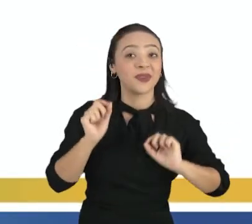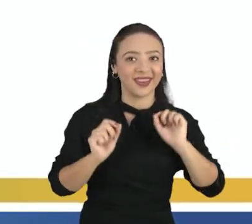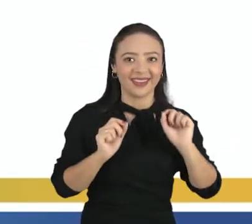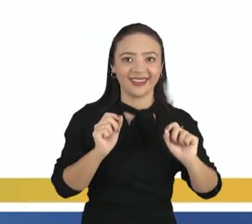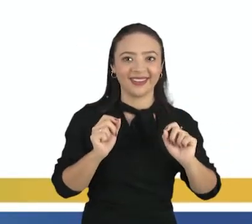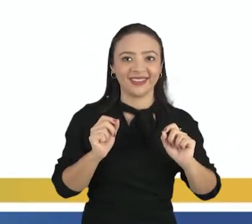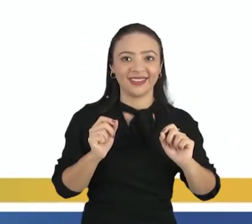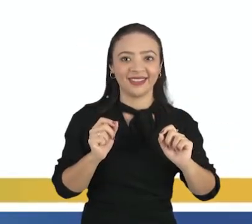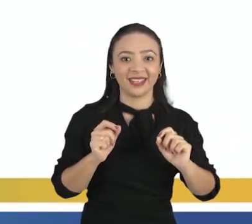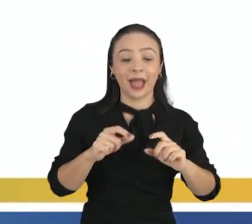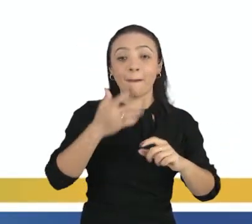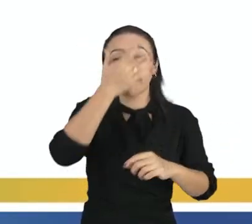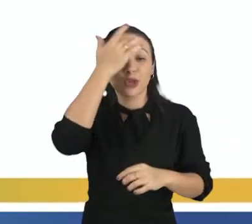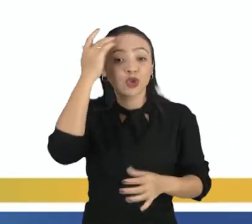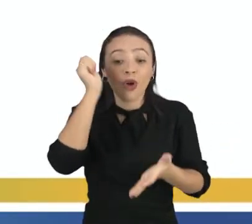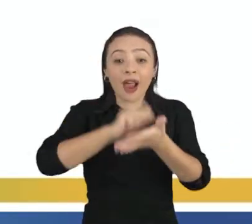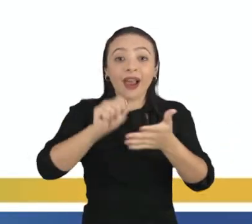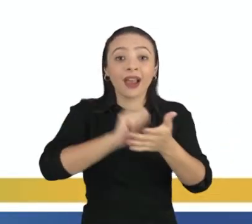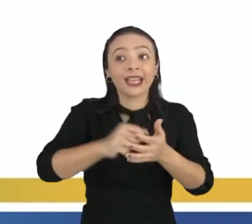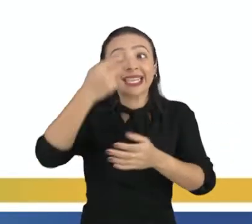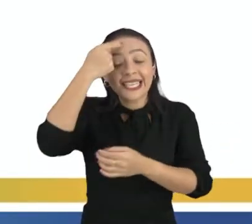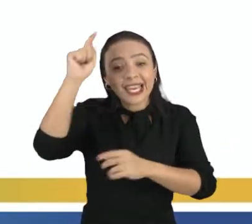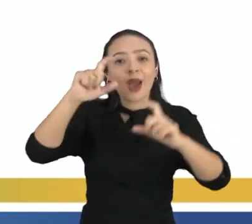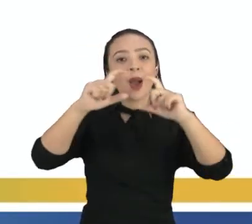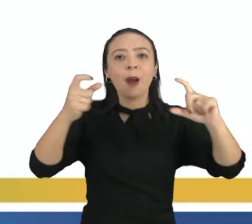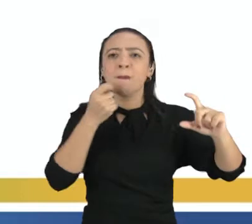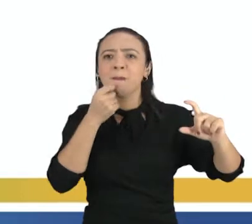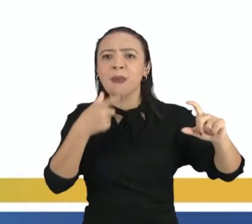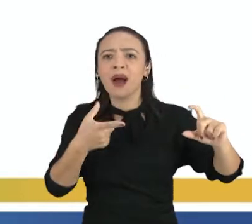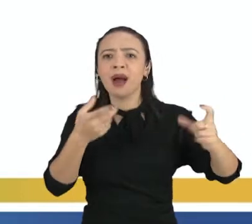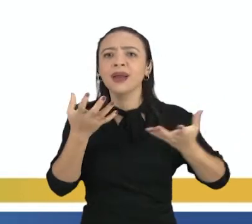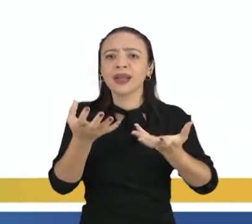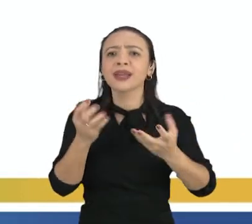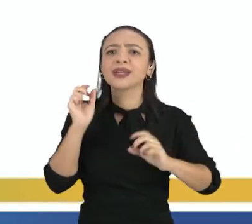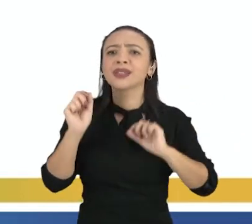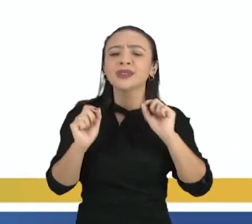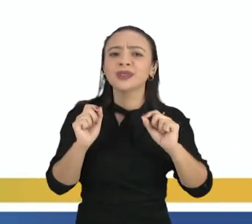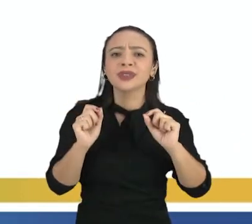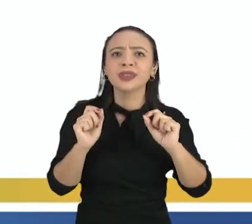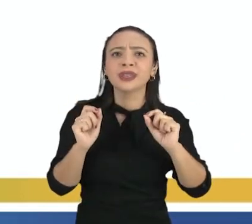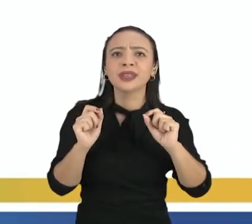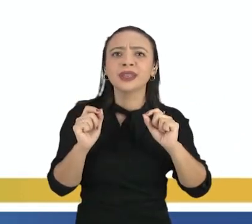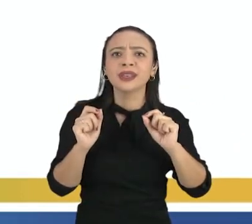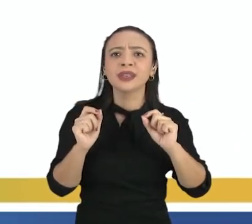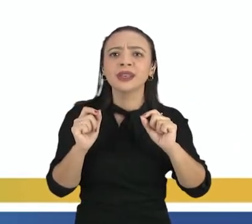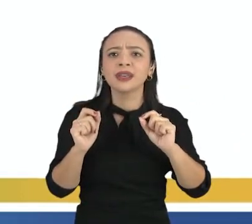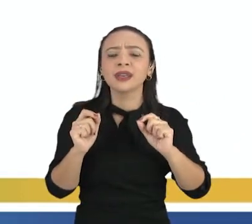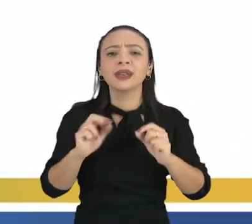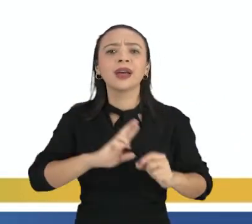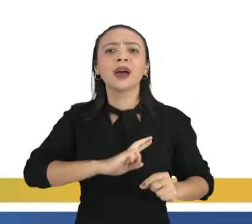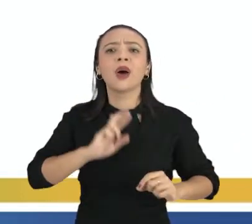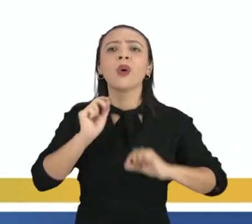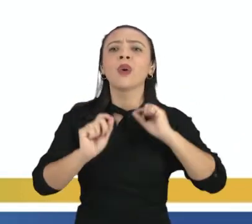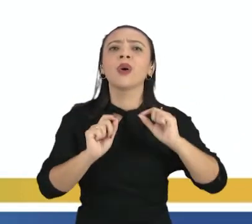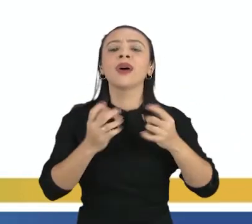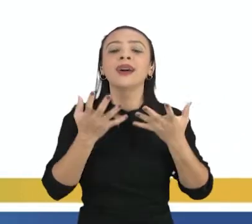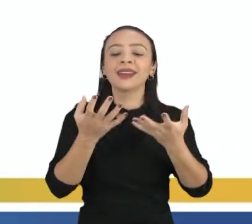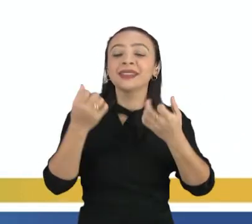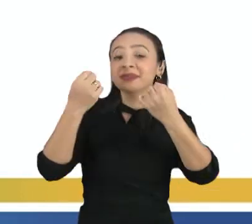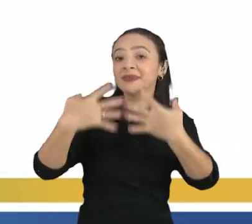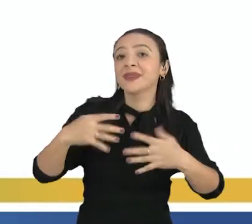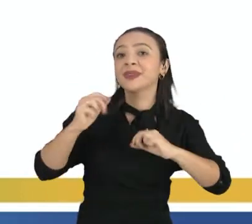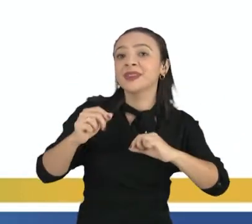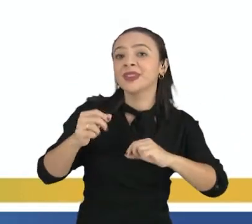o chargista, a pessoa que fez a charge, ela quis representar na mensagem, quis dizer